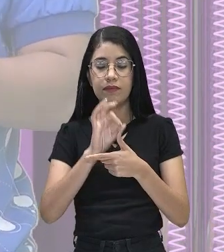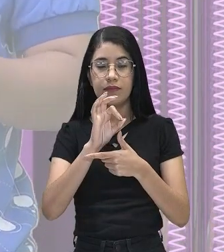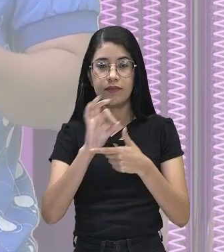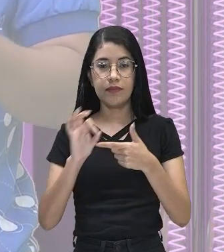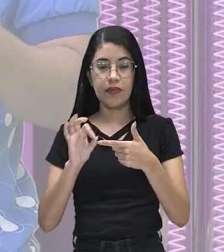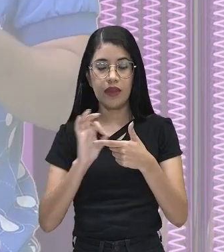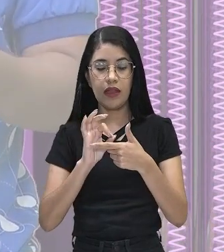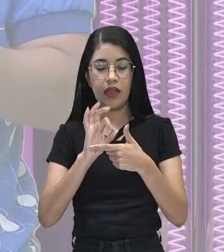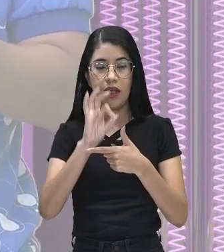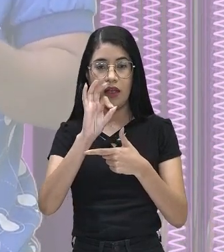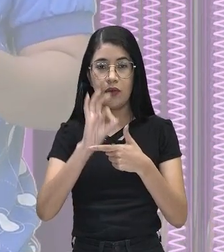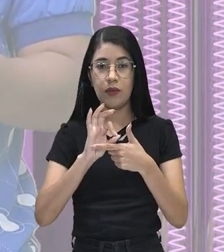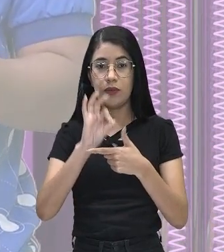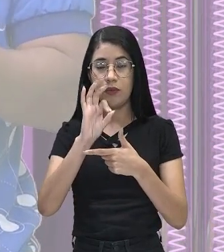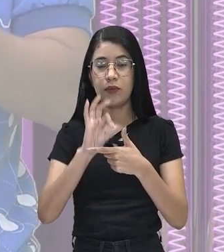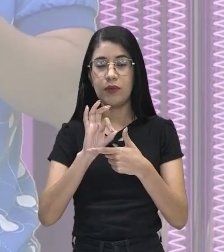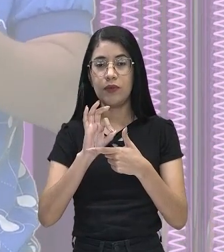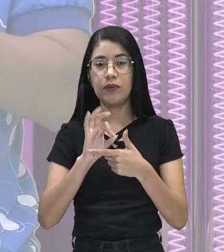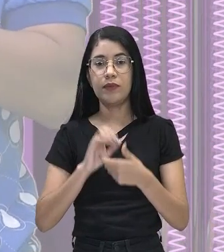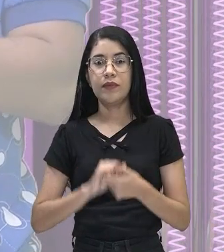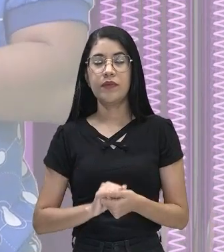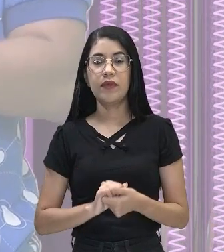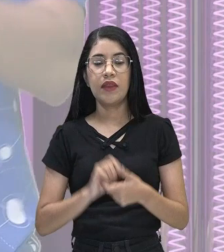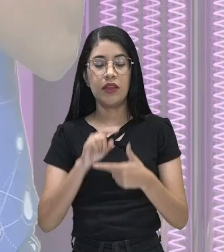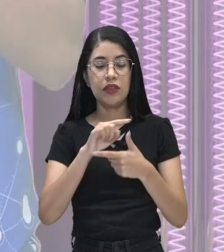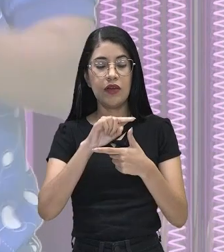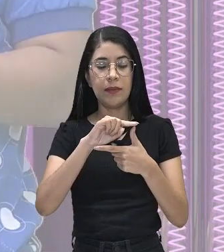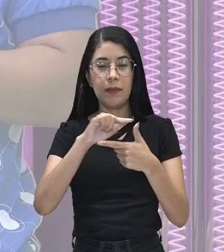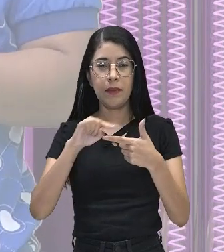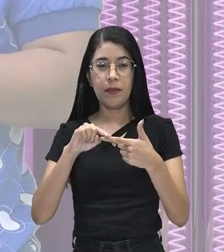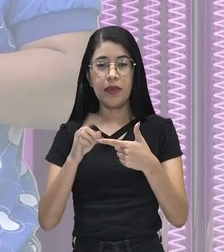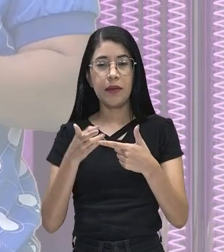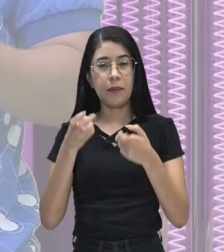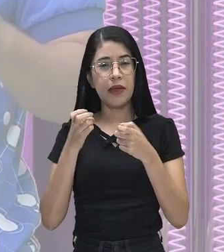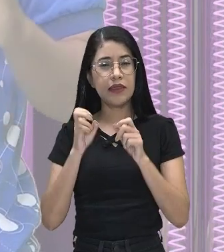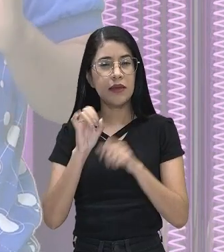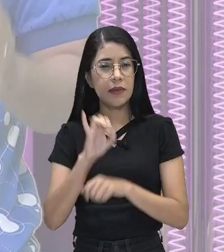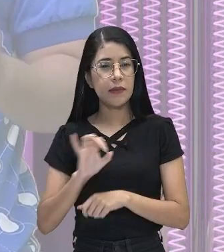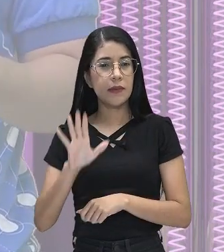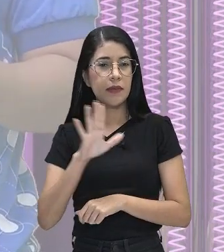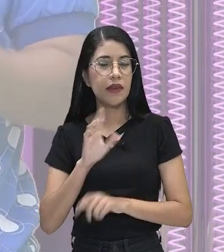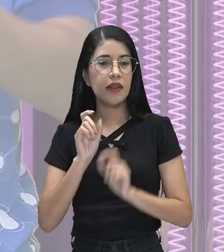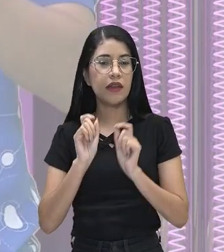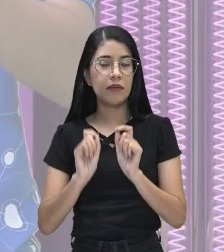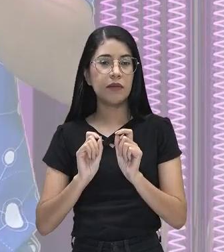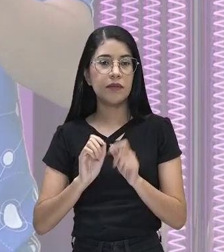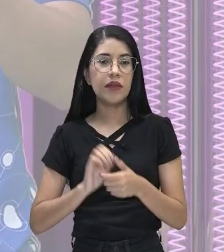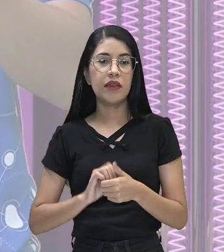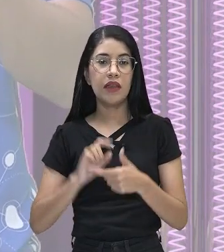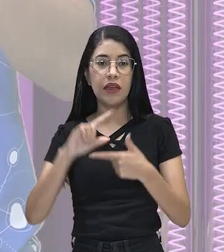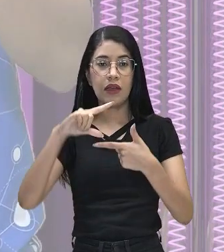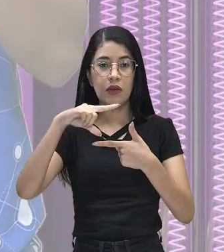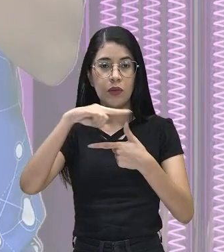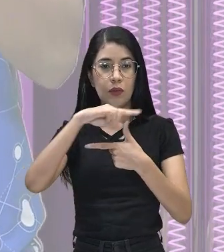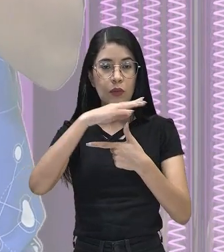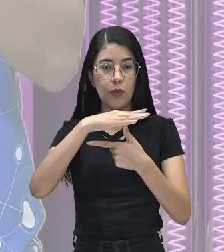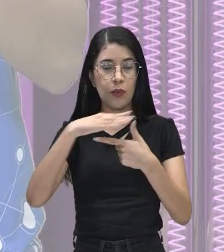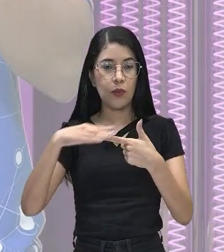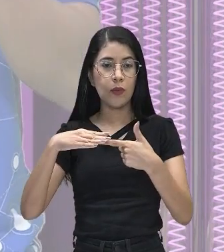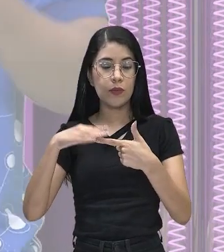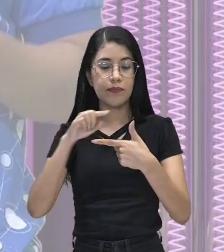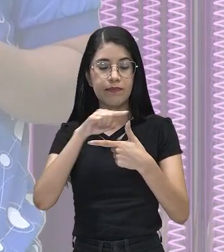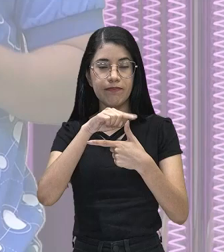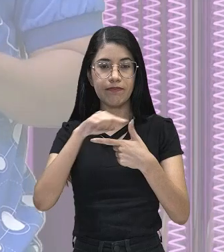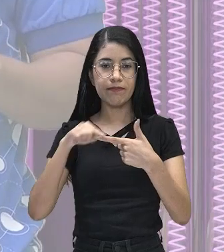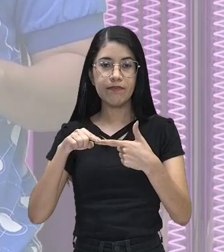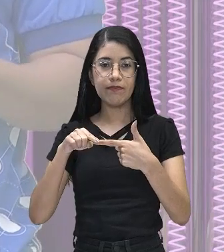um triângulo, dois triângulos, né? Aqui, ó, dois triângulos retângulos. A altura relativa, ela sai do vértice